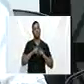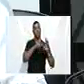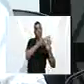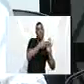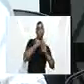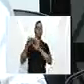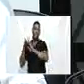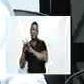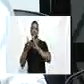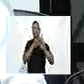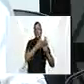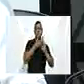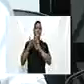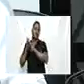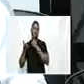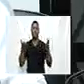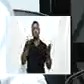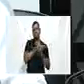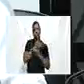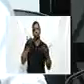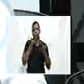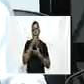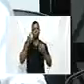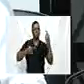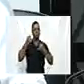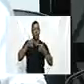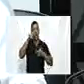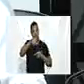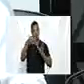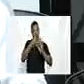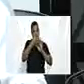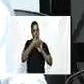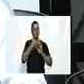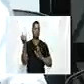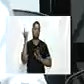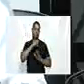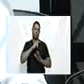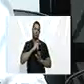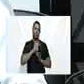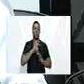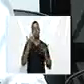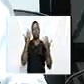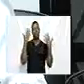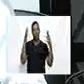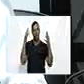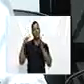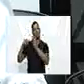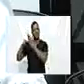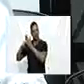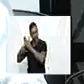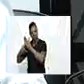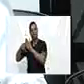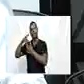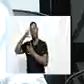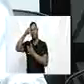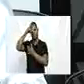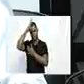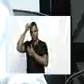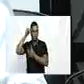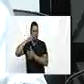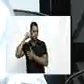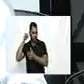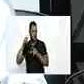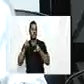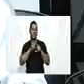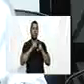que poderia ser feita e essa que está aqui hoje para nossa votação é é uma delas Parabéns aos dois lados por ter conseguido chegar